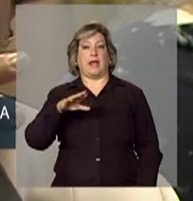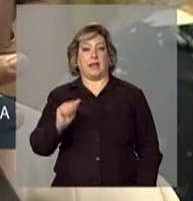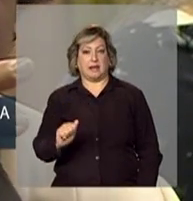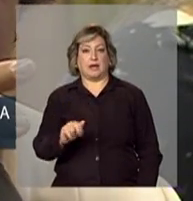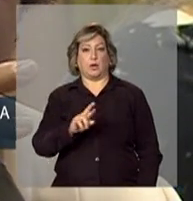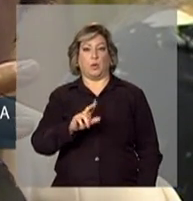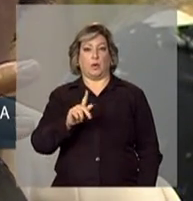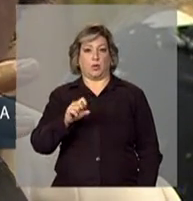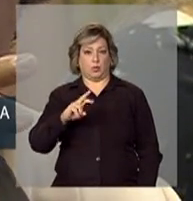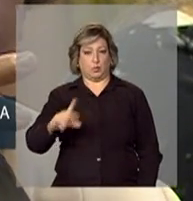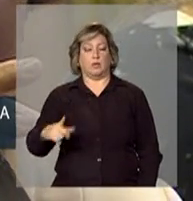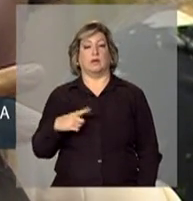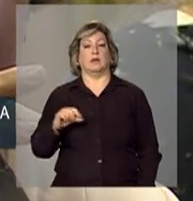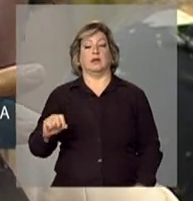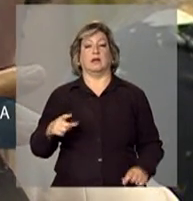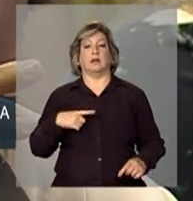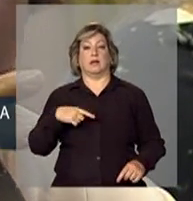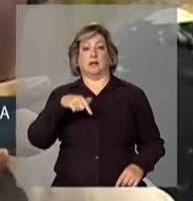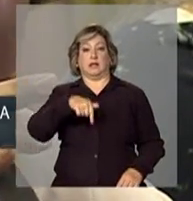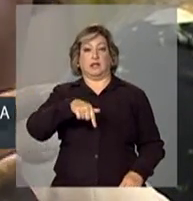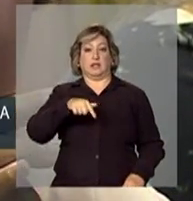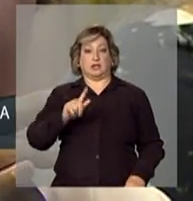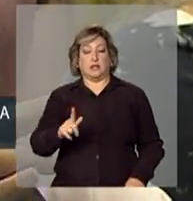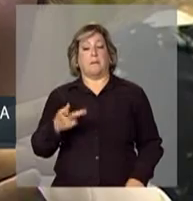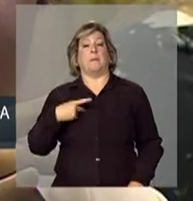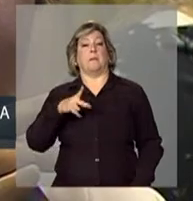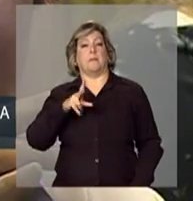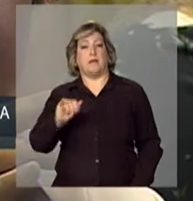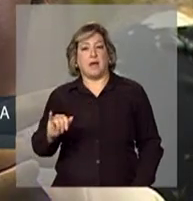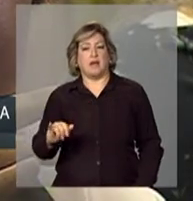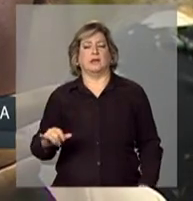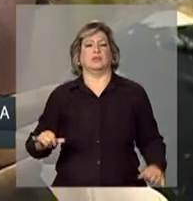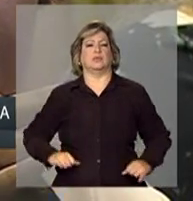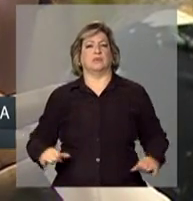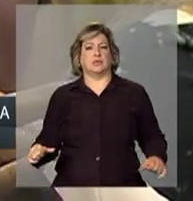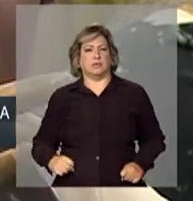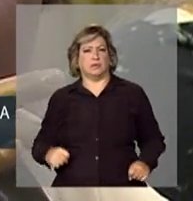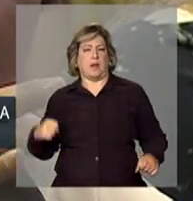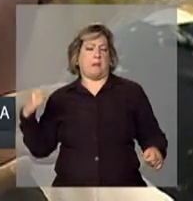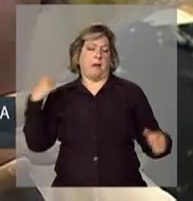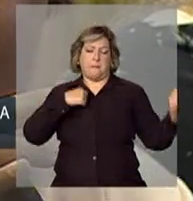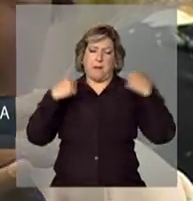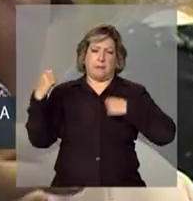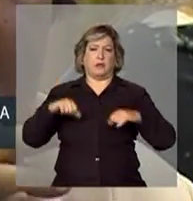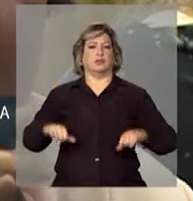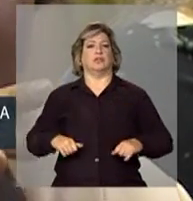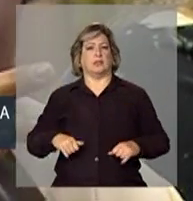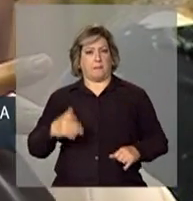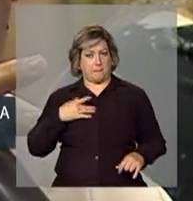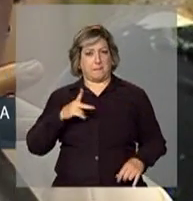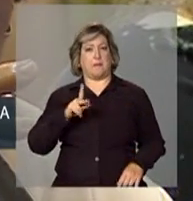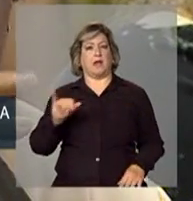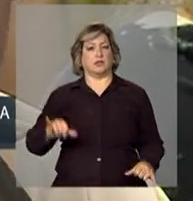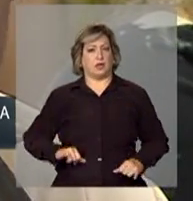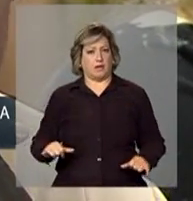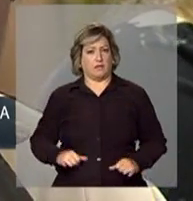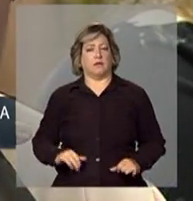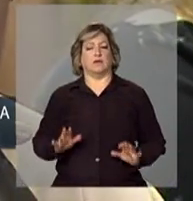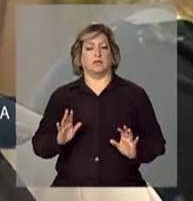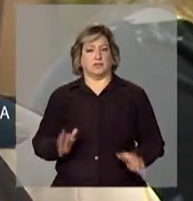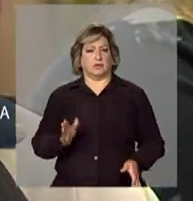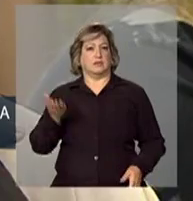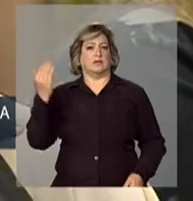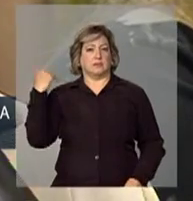no QG, no sétimo, o meu pai foi torturado, logo na instalação do golpe